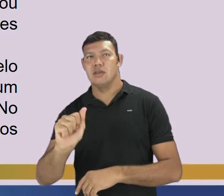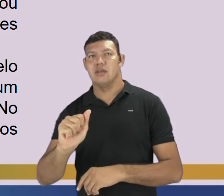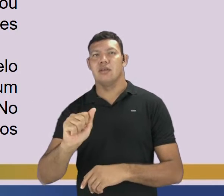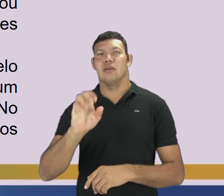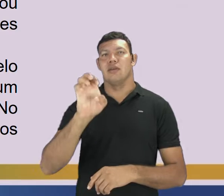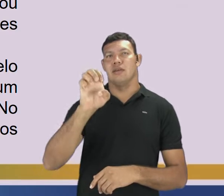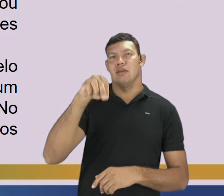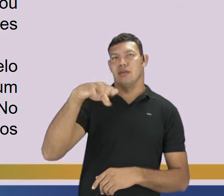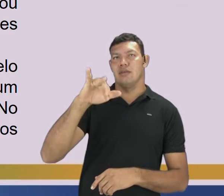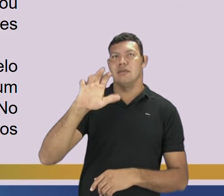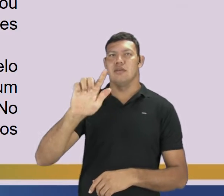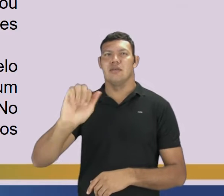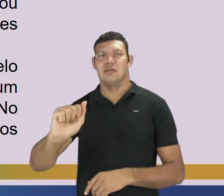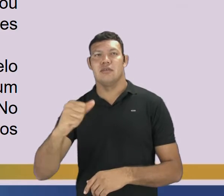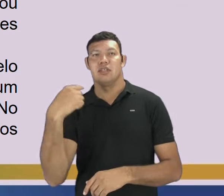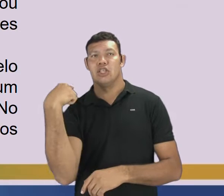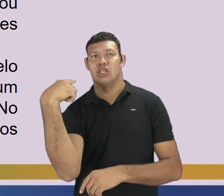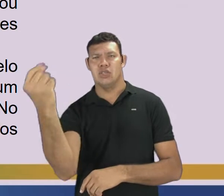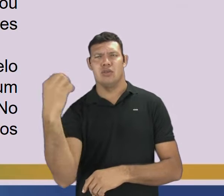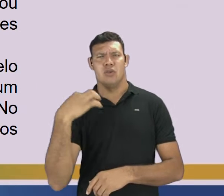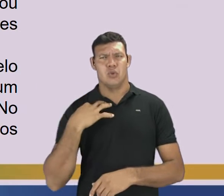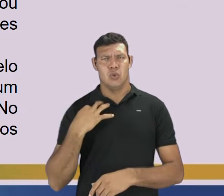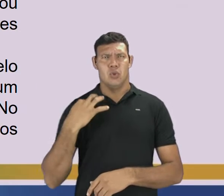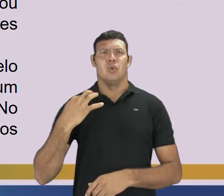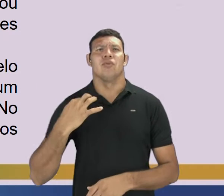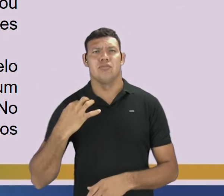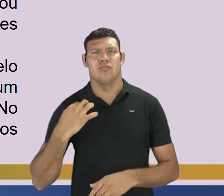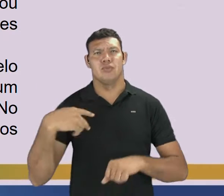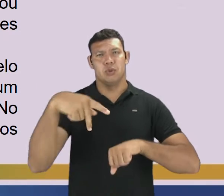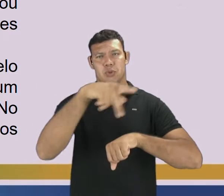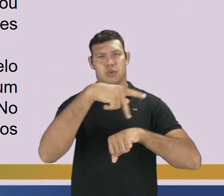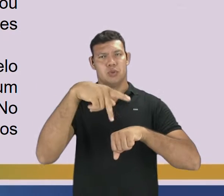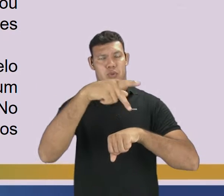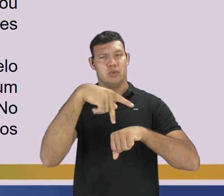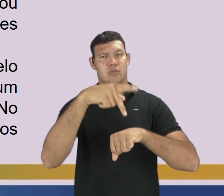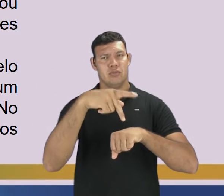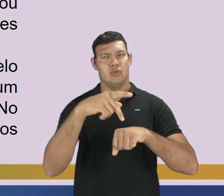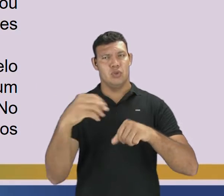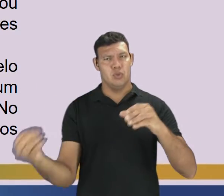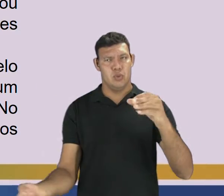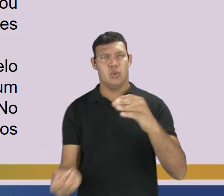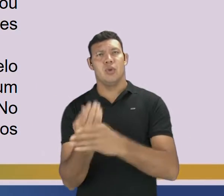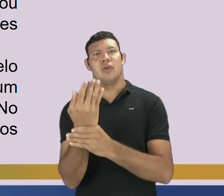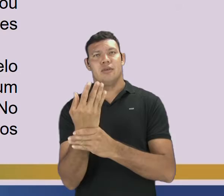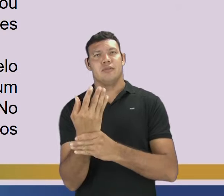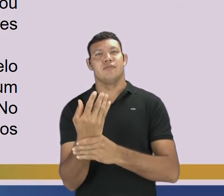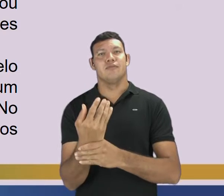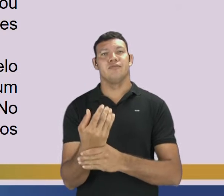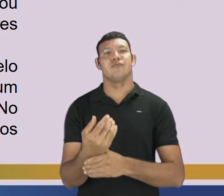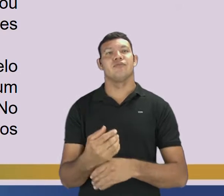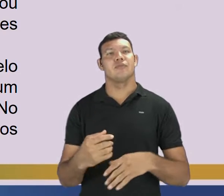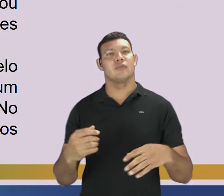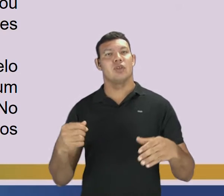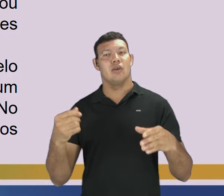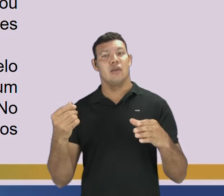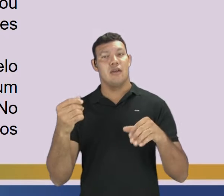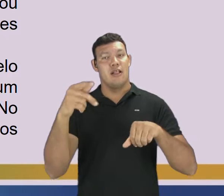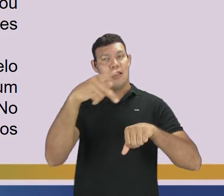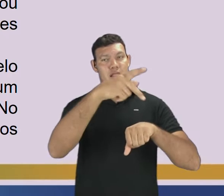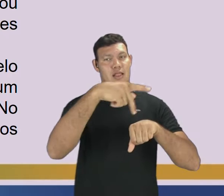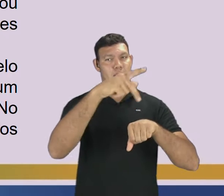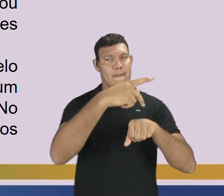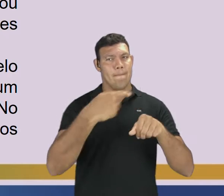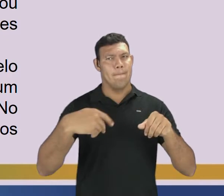origem e a imigração é o ato de estabelecer-se em países estrangeiros. Acerca